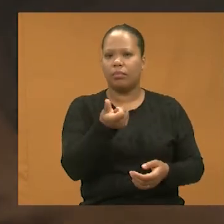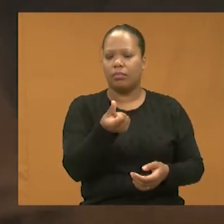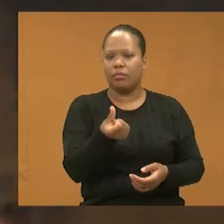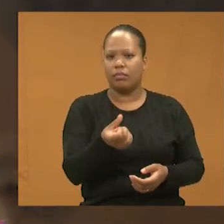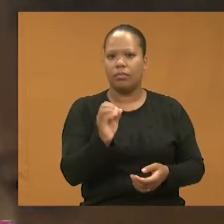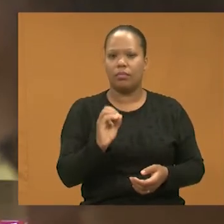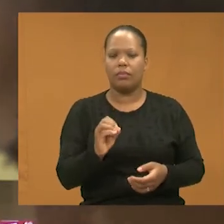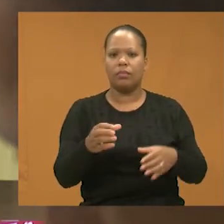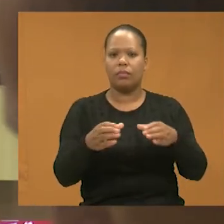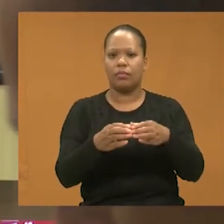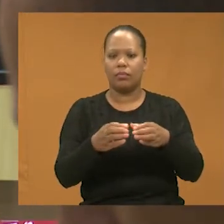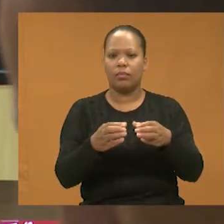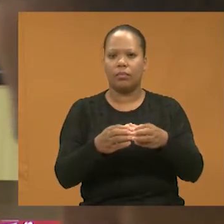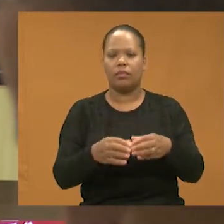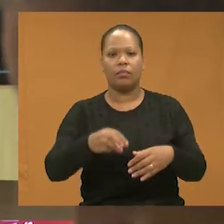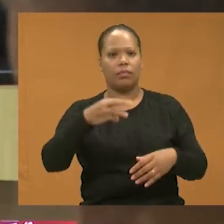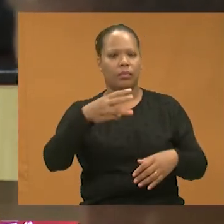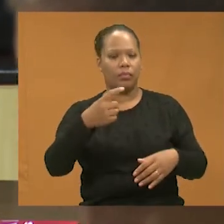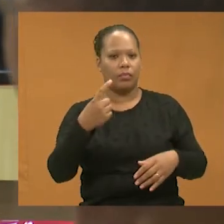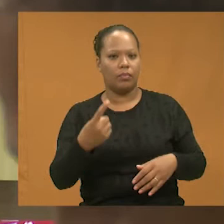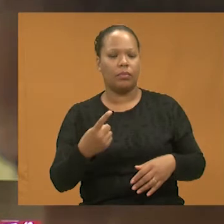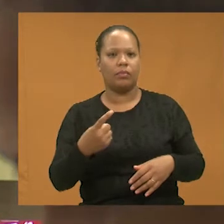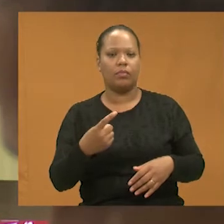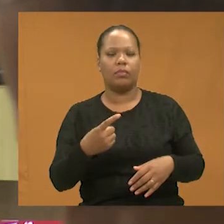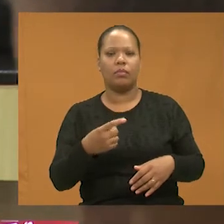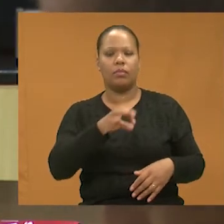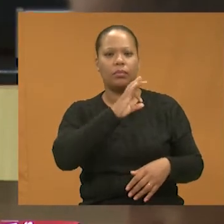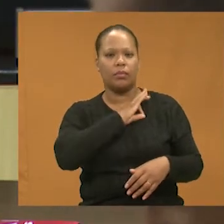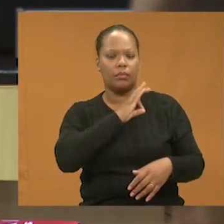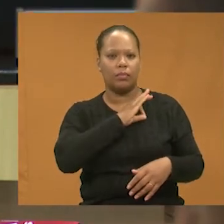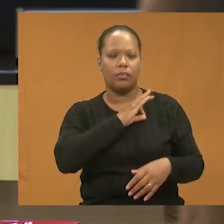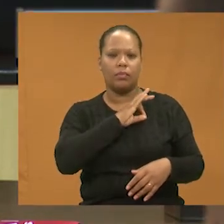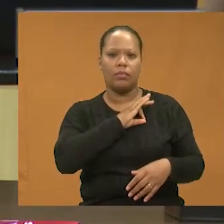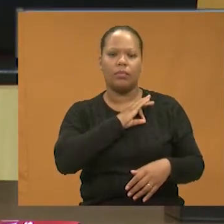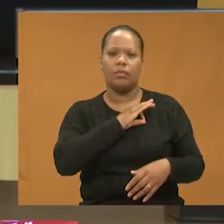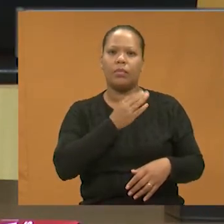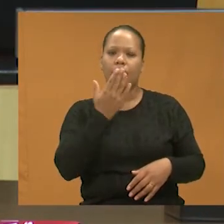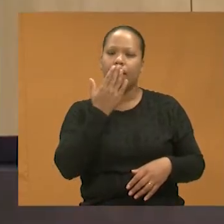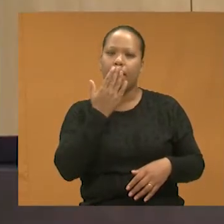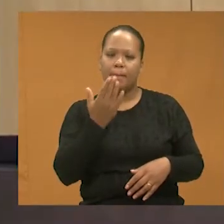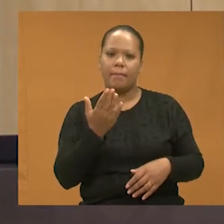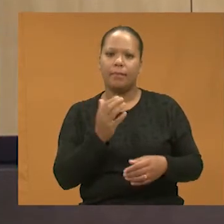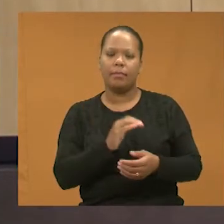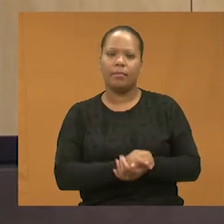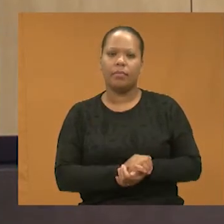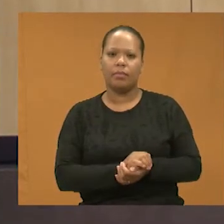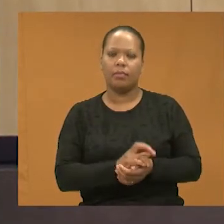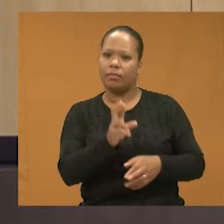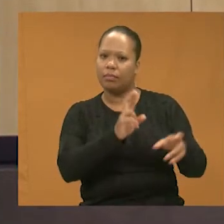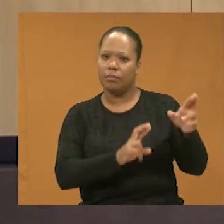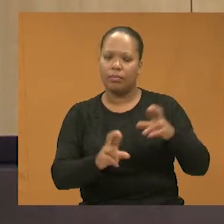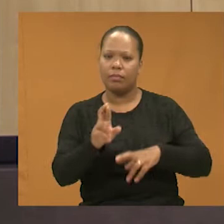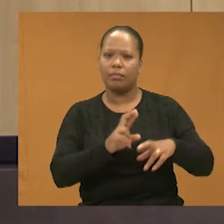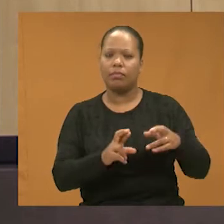do 41º Batalhão da Polícia Militar do Interior, solicitando providências para a programação de